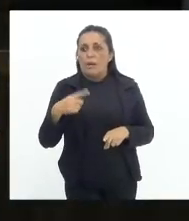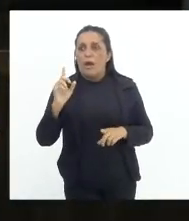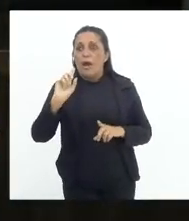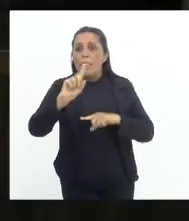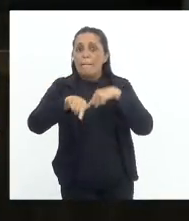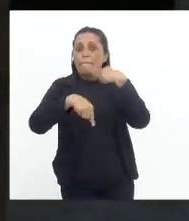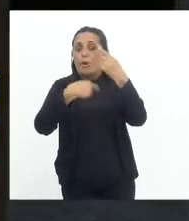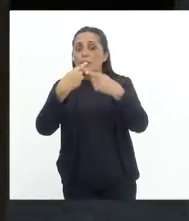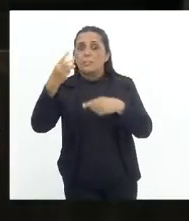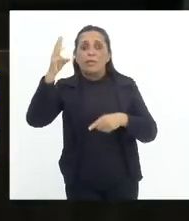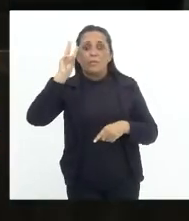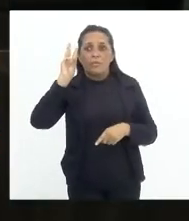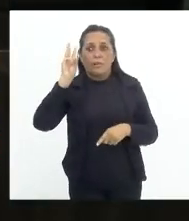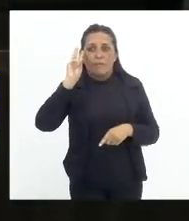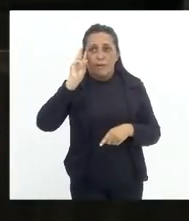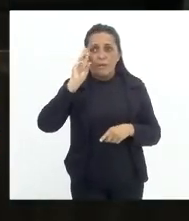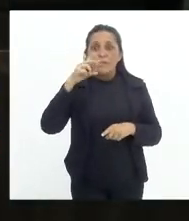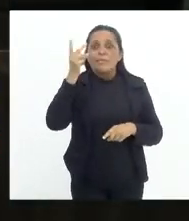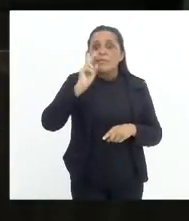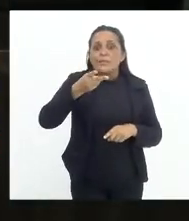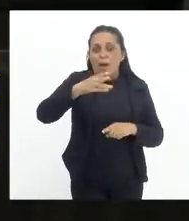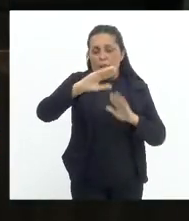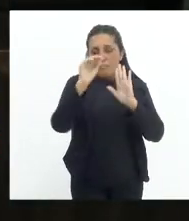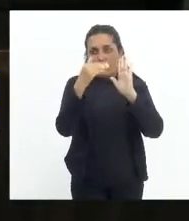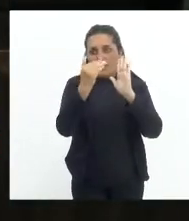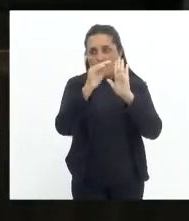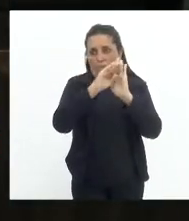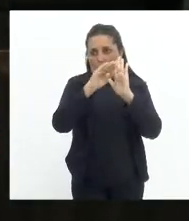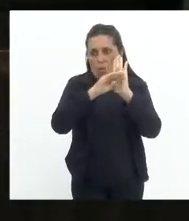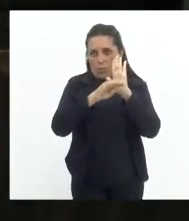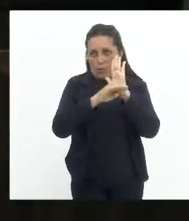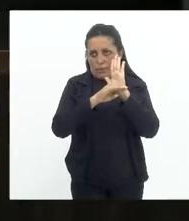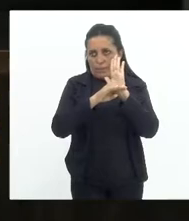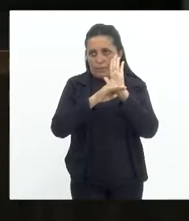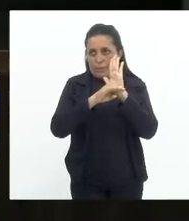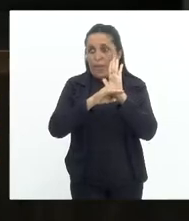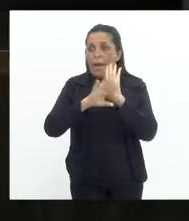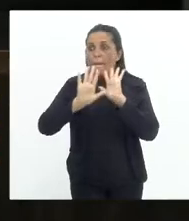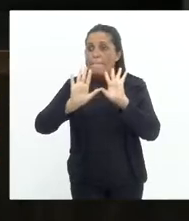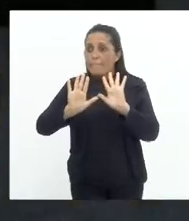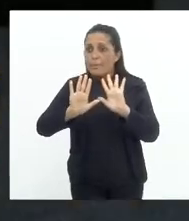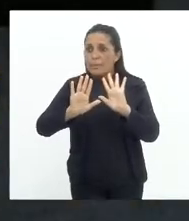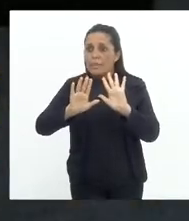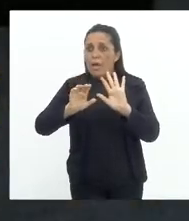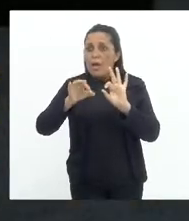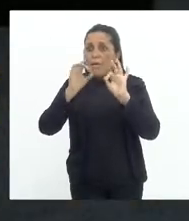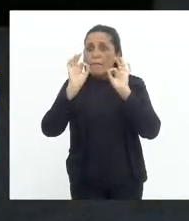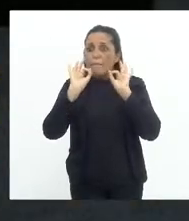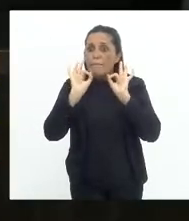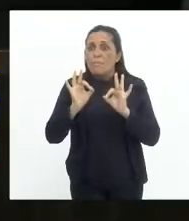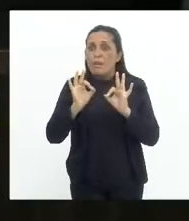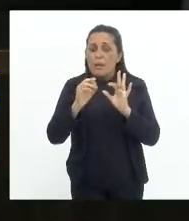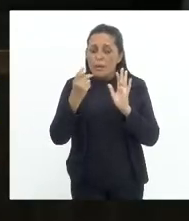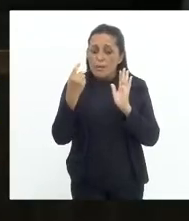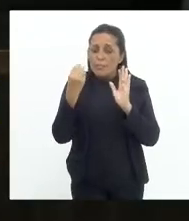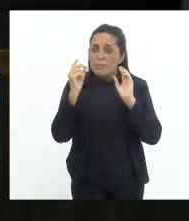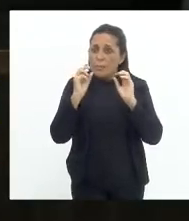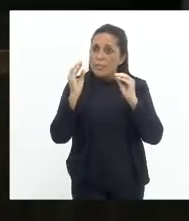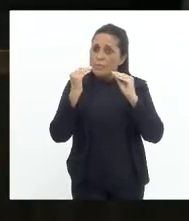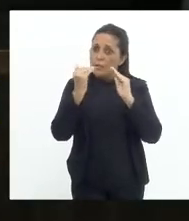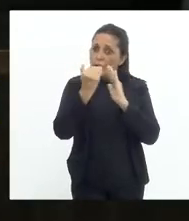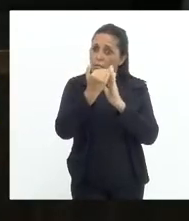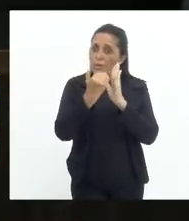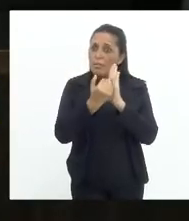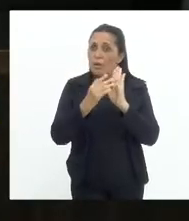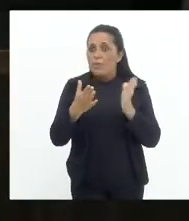terça-feira a mesma questão das pautas não mas a mesma a mesma questão é a mesma emenda deveria ter